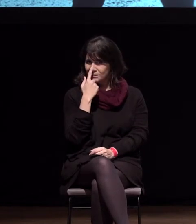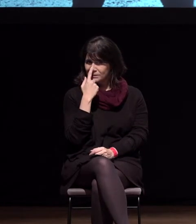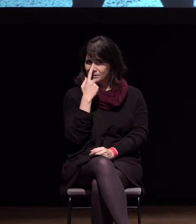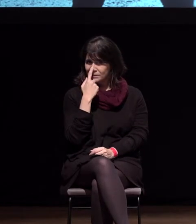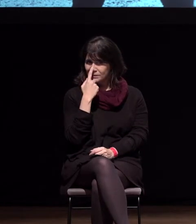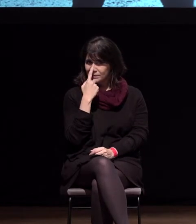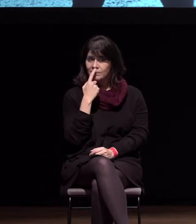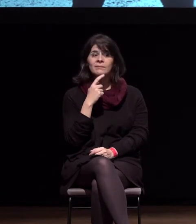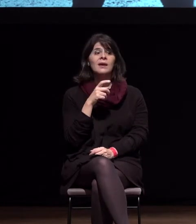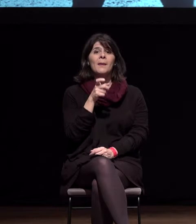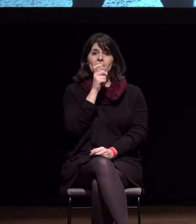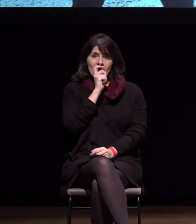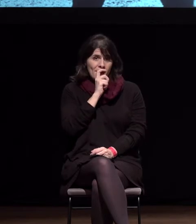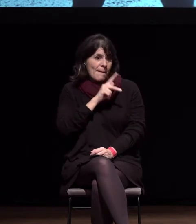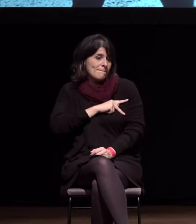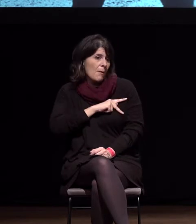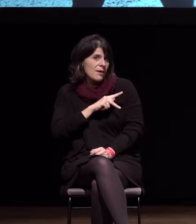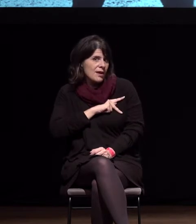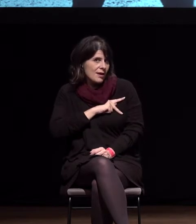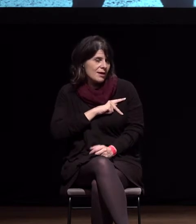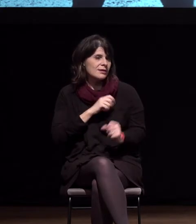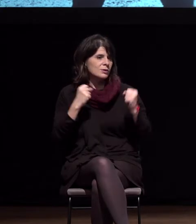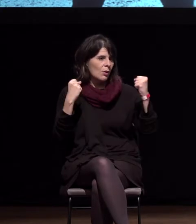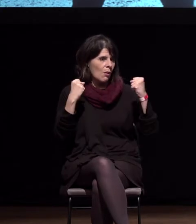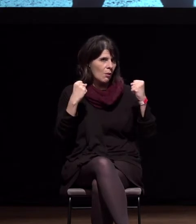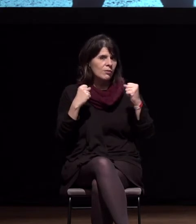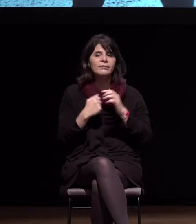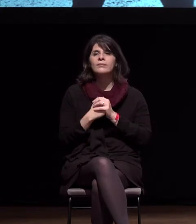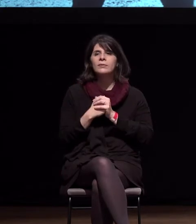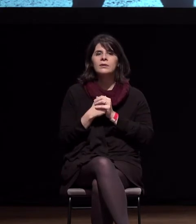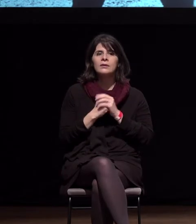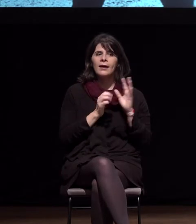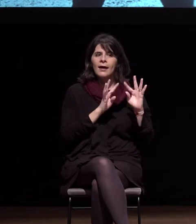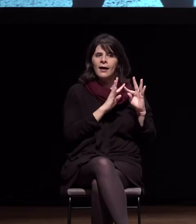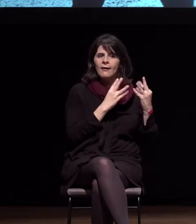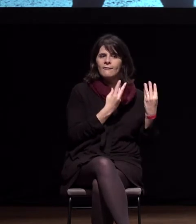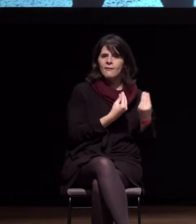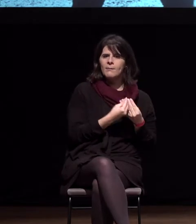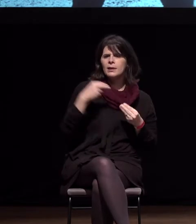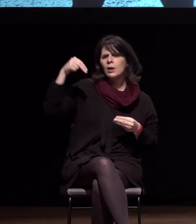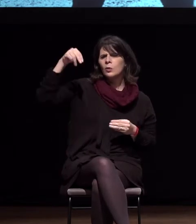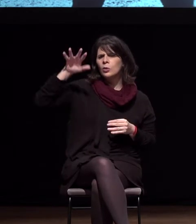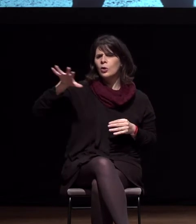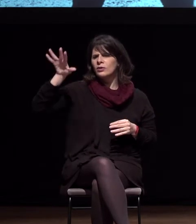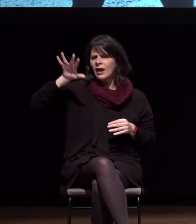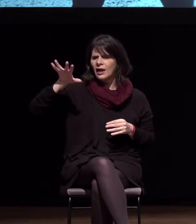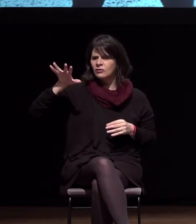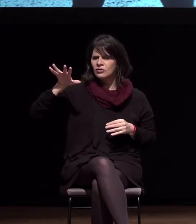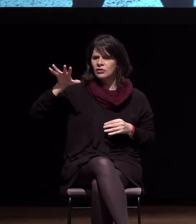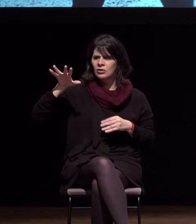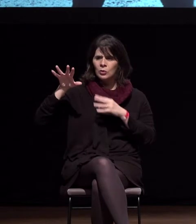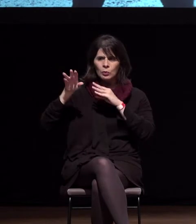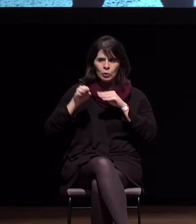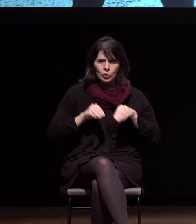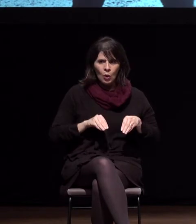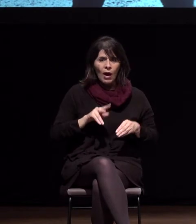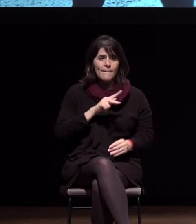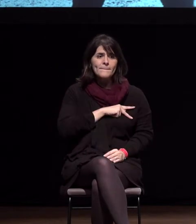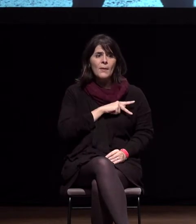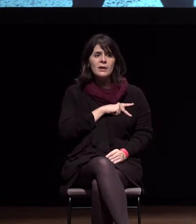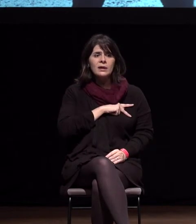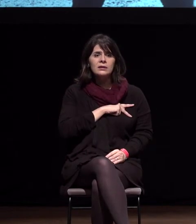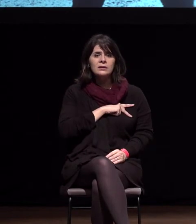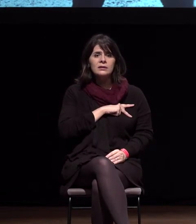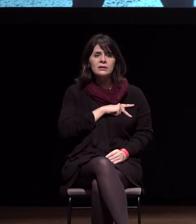É palmeirense. Conta muito, não conta? Uma família vinda do Nordeste ser palmeirense. O que é que ela queria